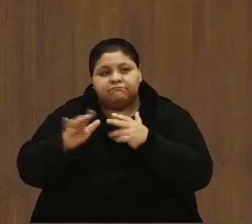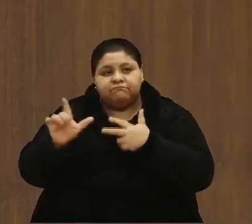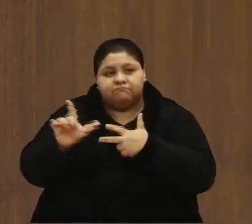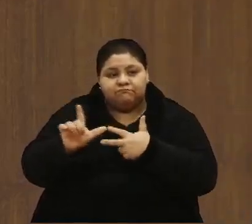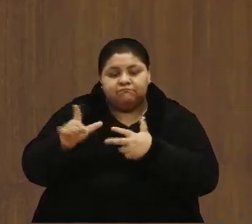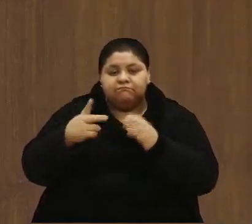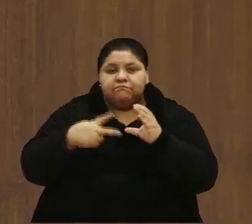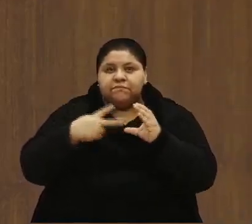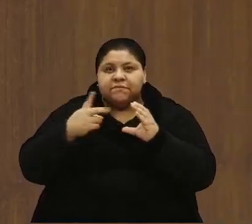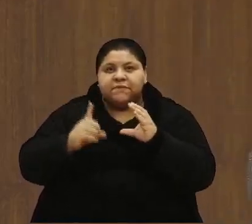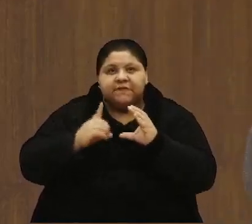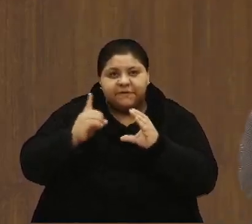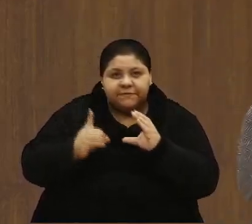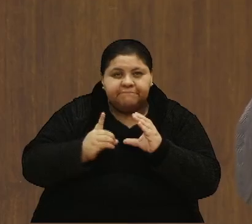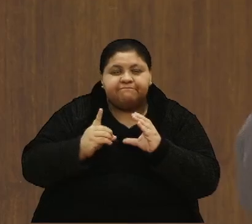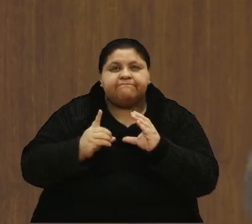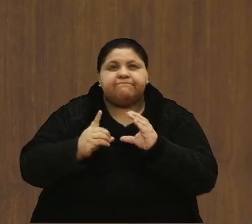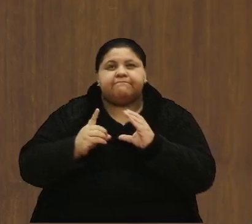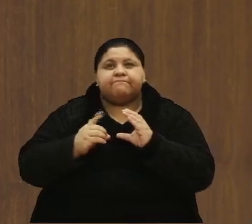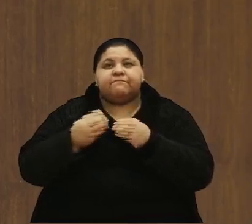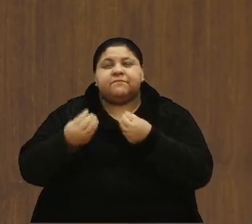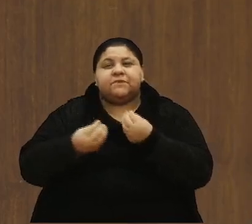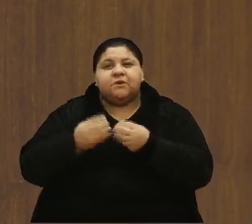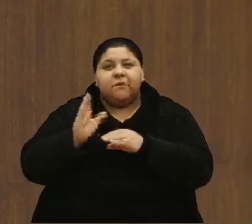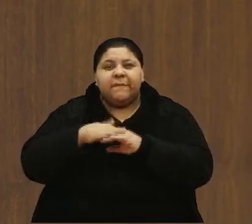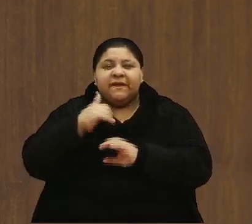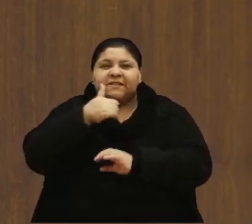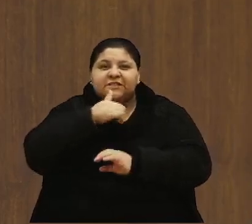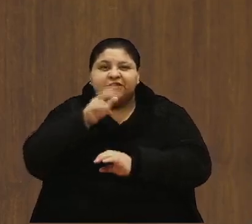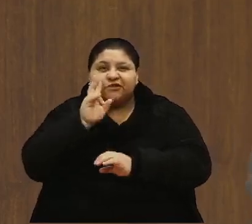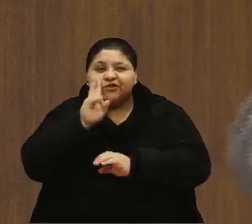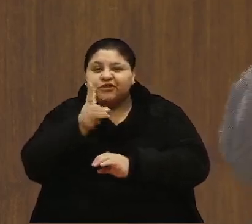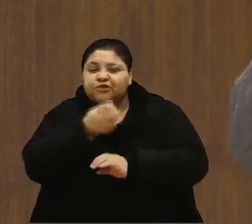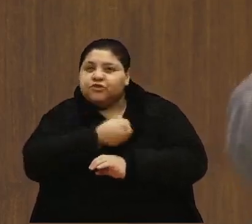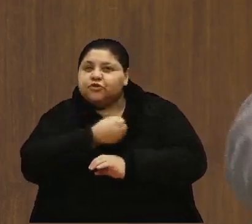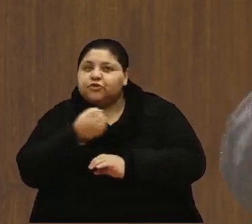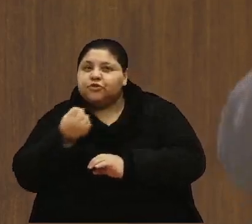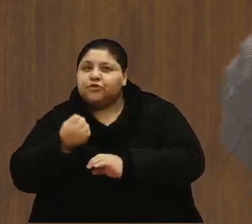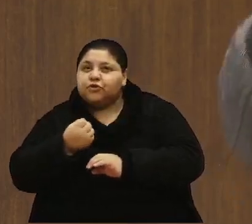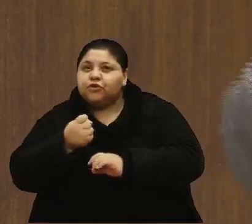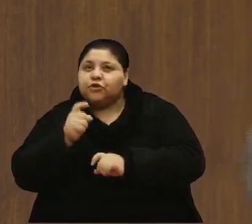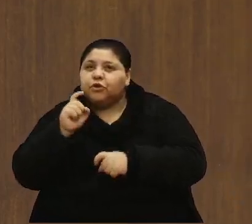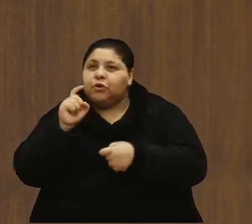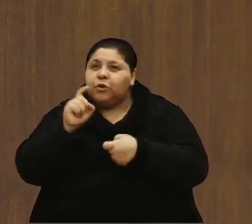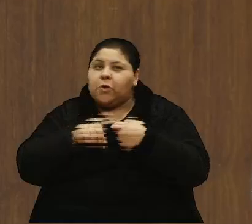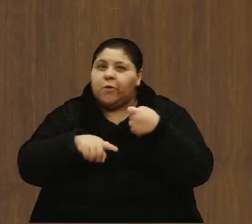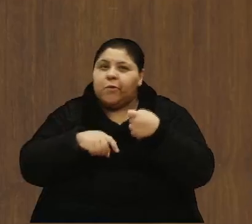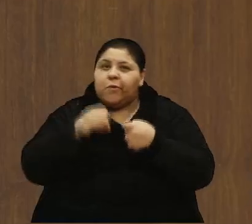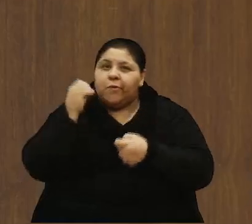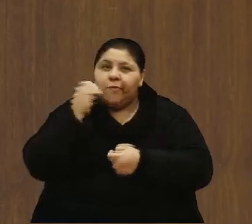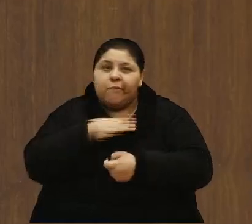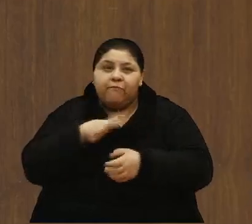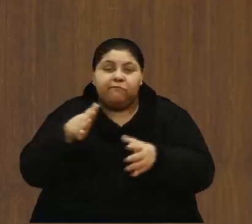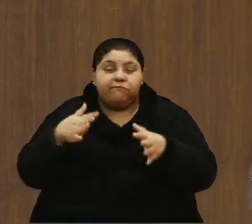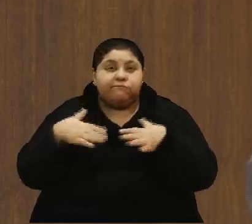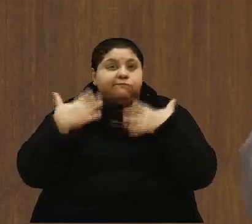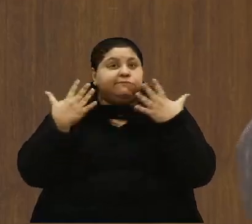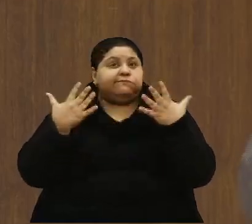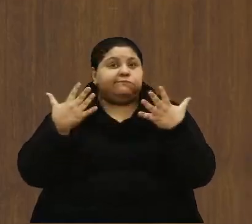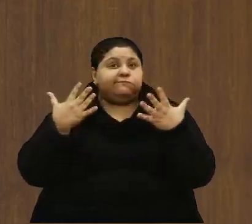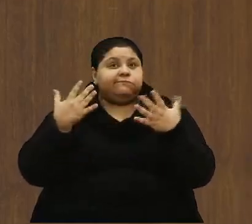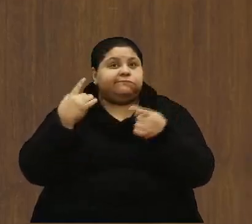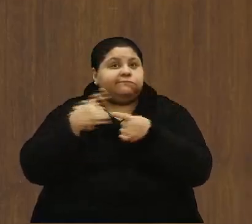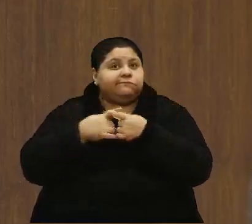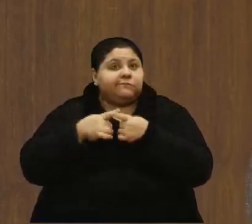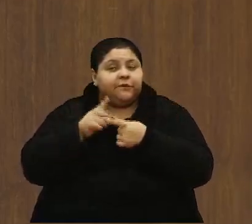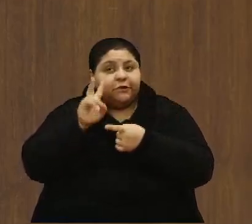câmaras dos deputados, e o que é mais triste, quando a gente olha o número de estupro, o número de assédio, é espantoso, sabe, vereadora? Porque